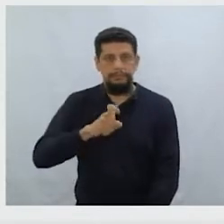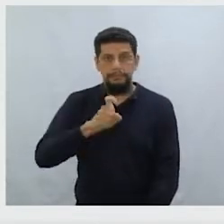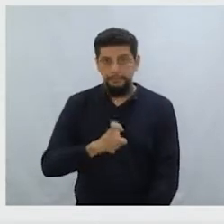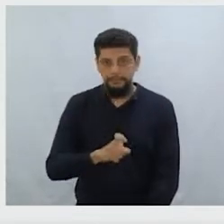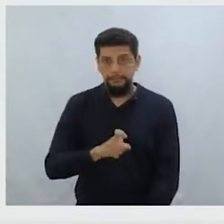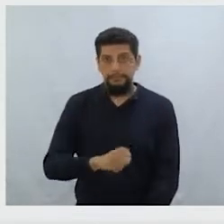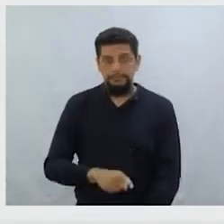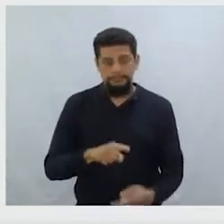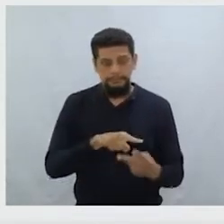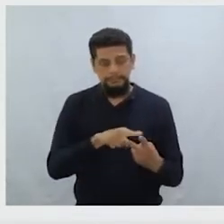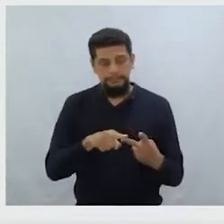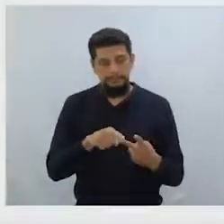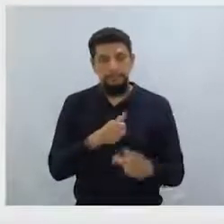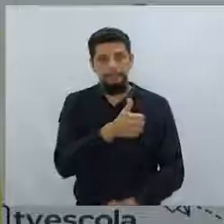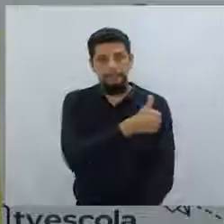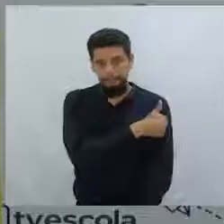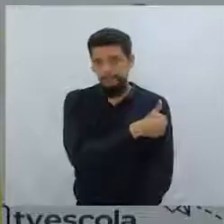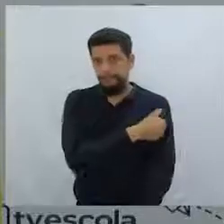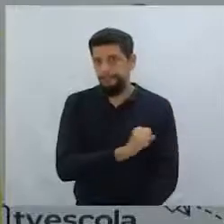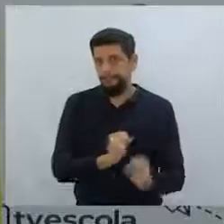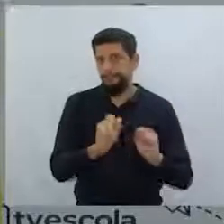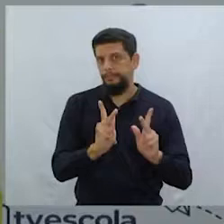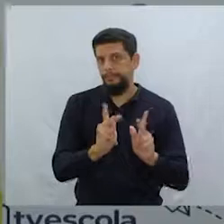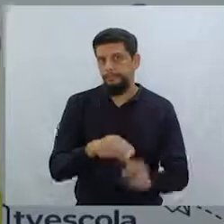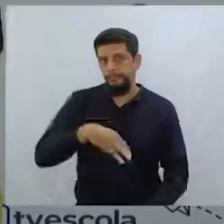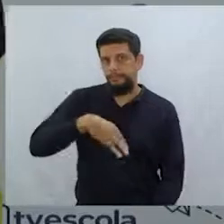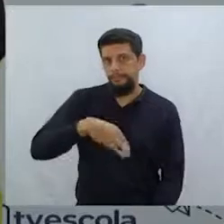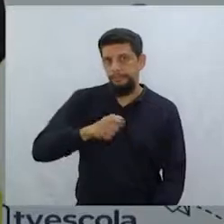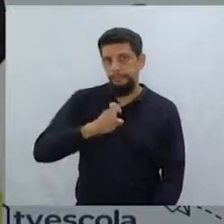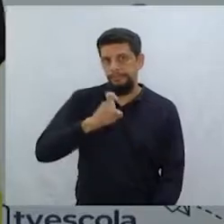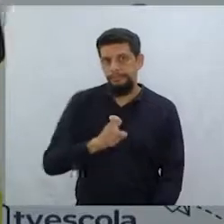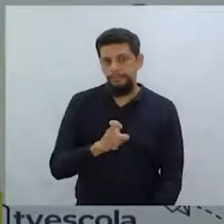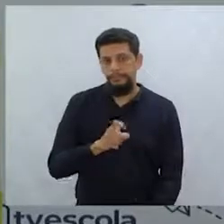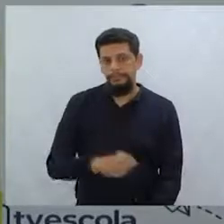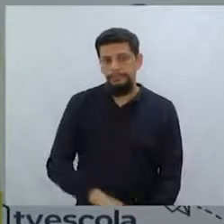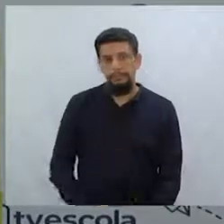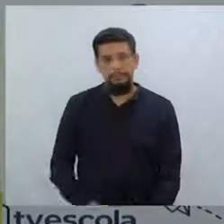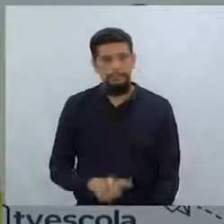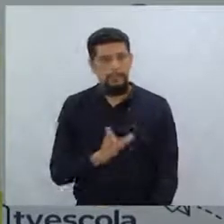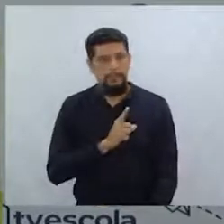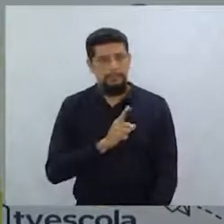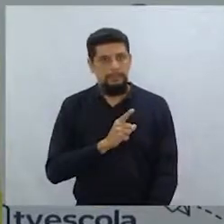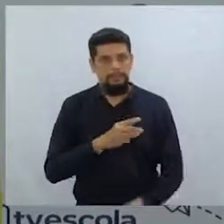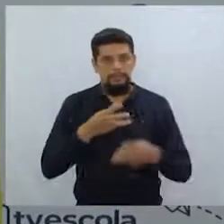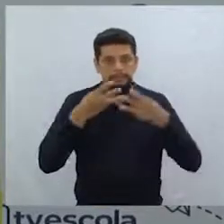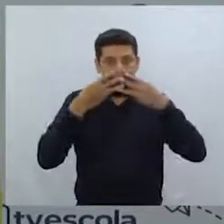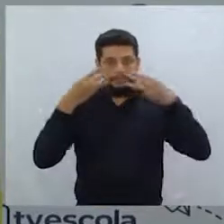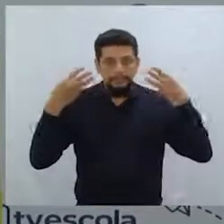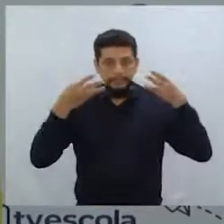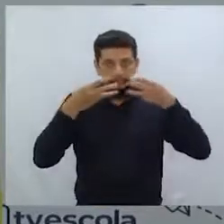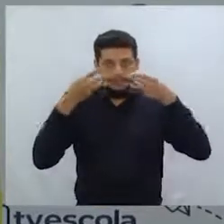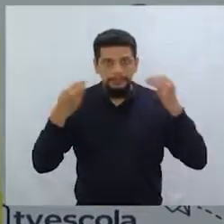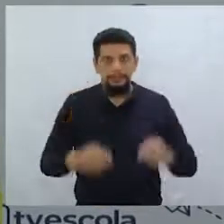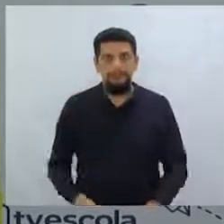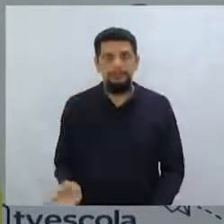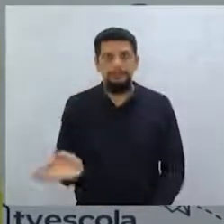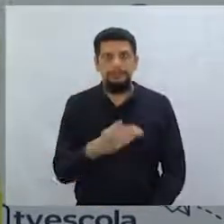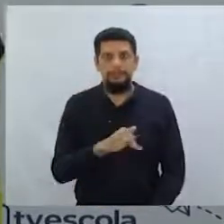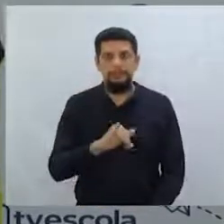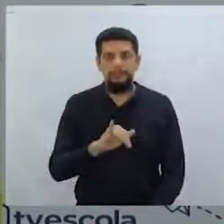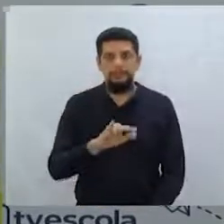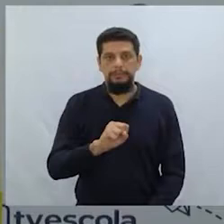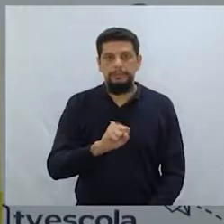o Max aqui, ó. O Max e a Isa. O Max vai ficar com o gato. A peça dele vai ser o